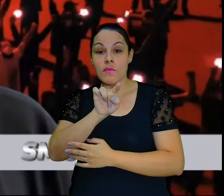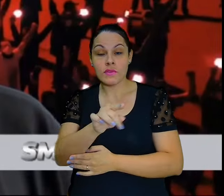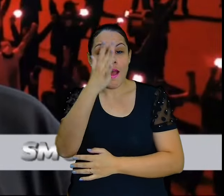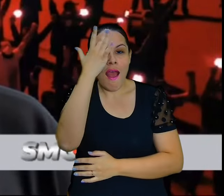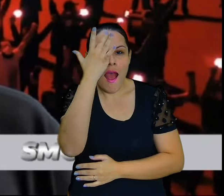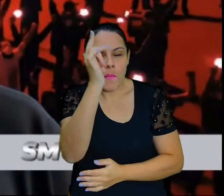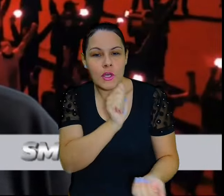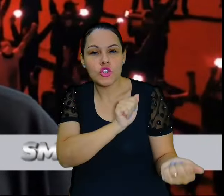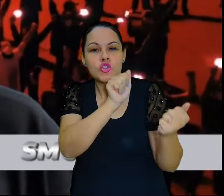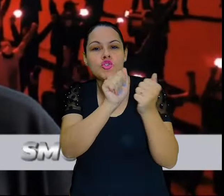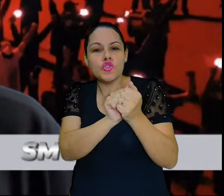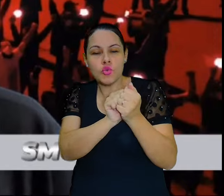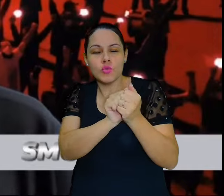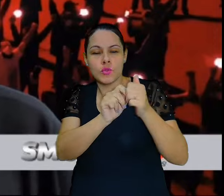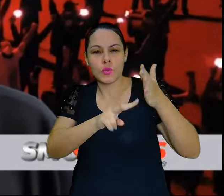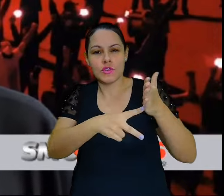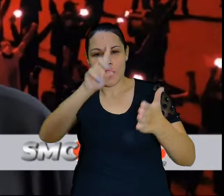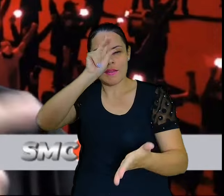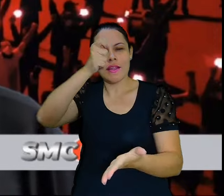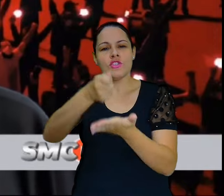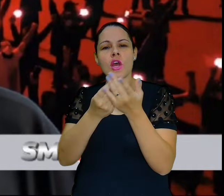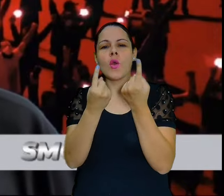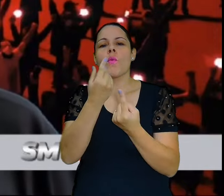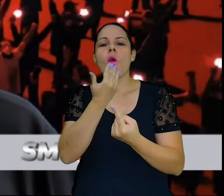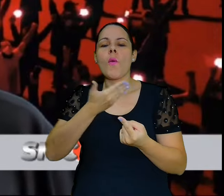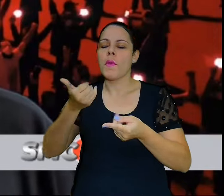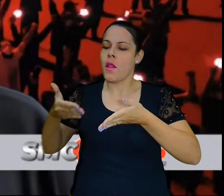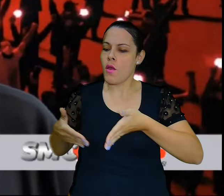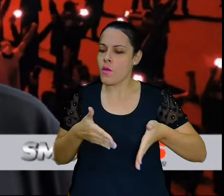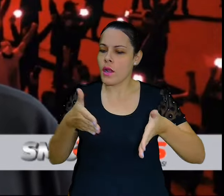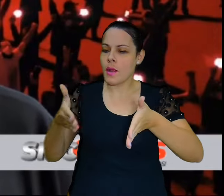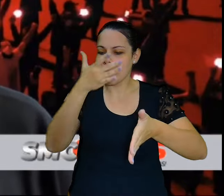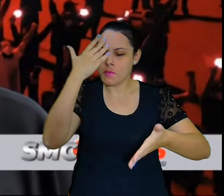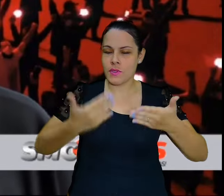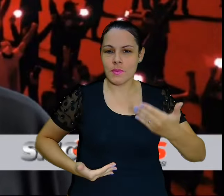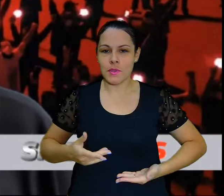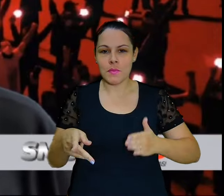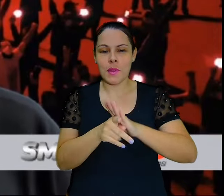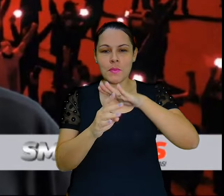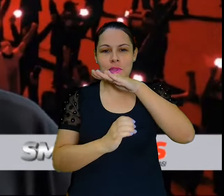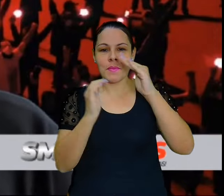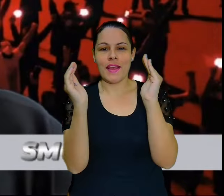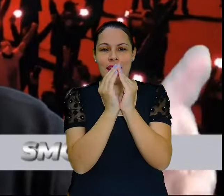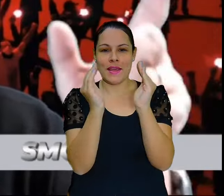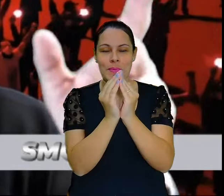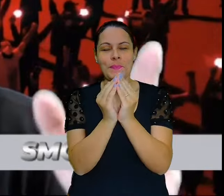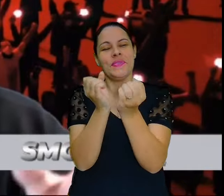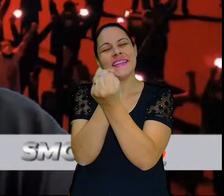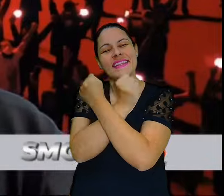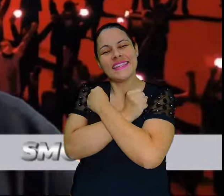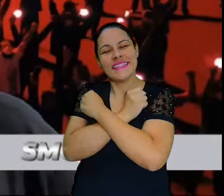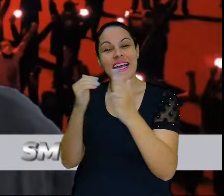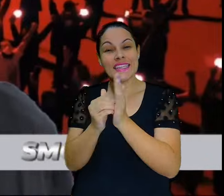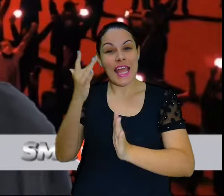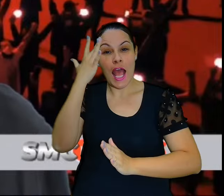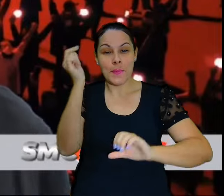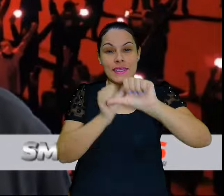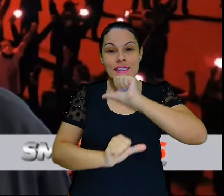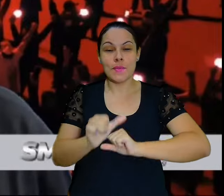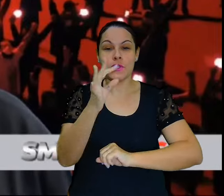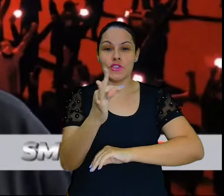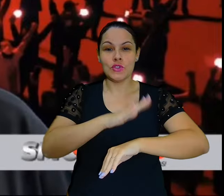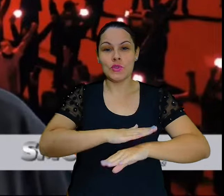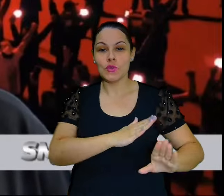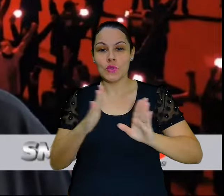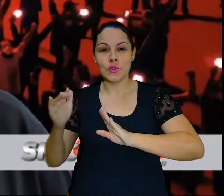decida junto com o sindicato Qual é o melhor caminho para os trabalhadores da Renault grande ab e até